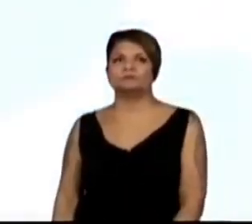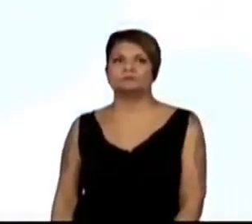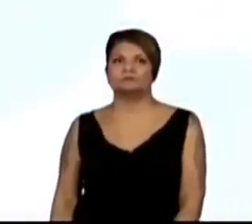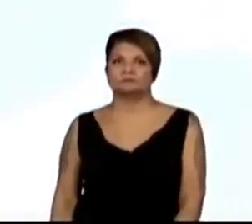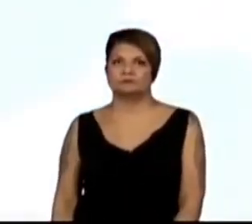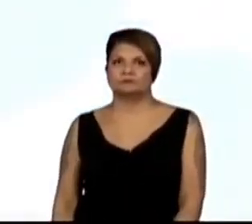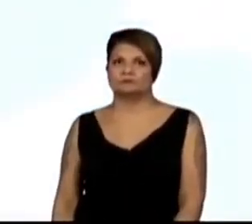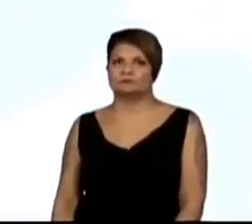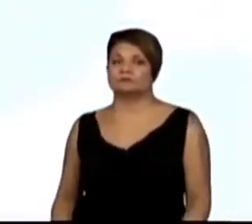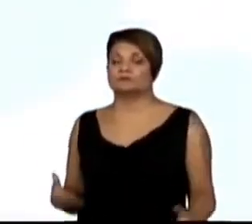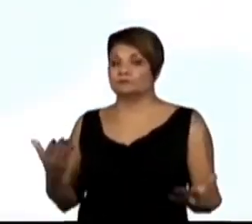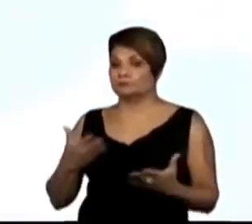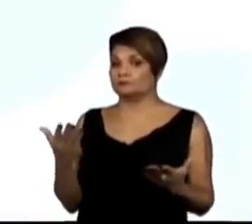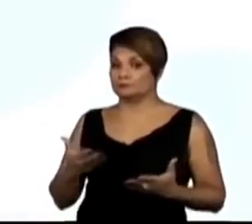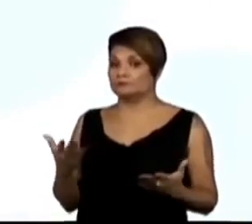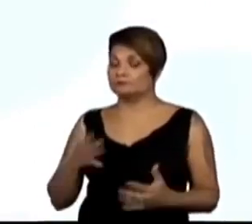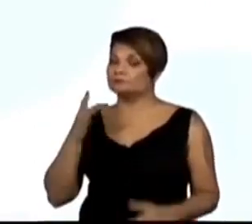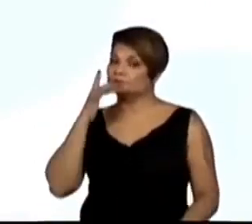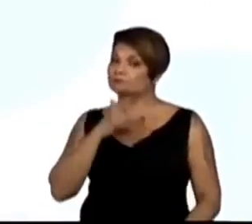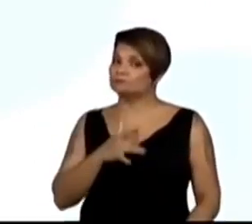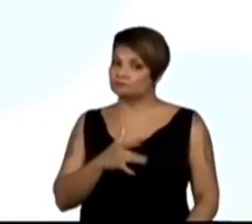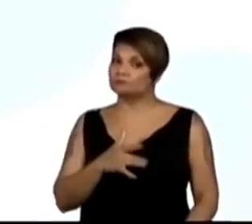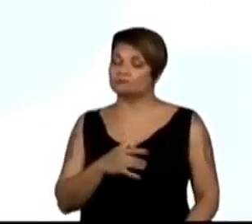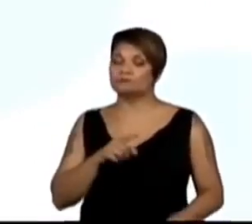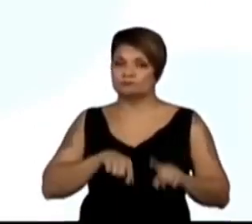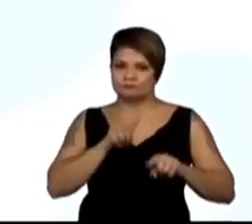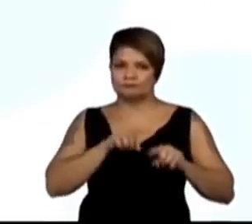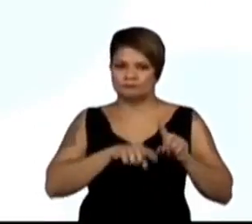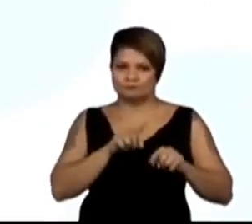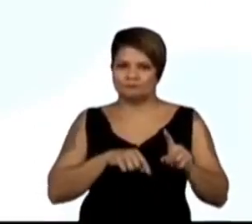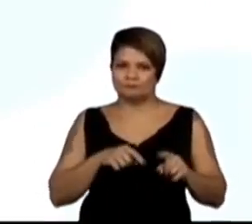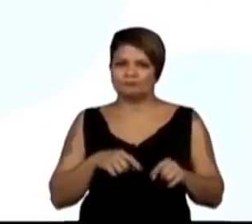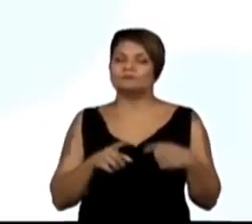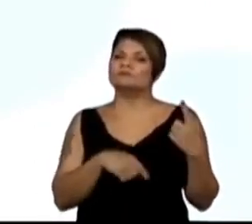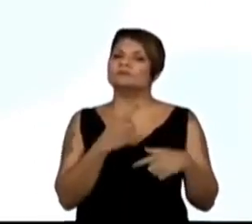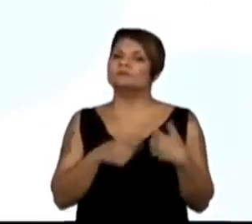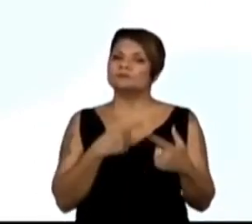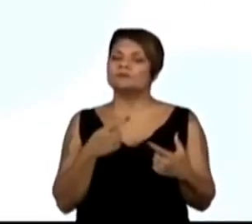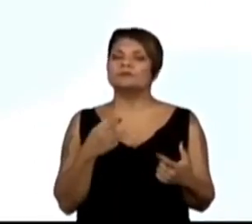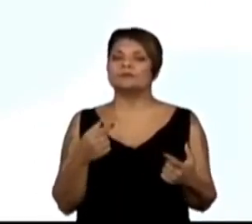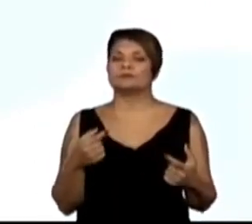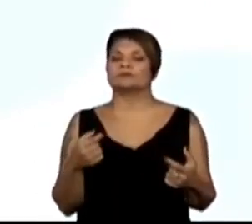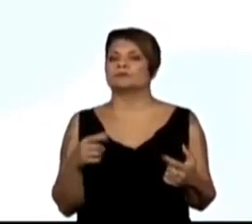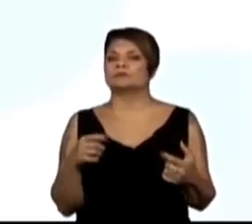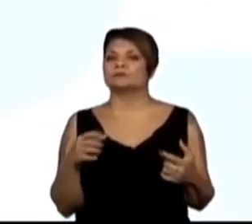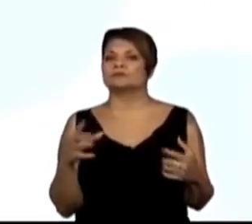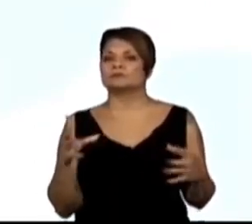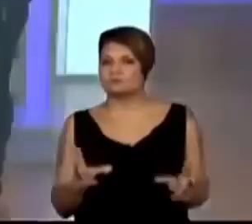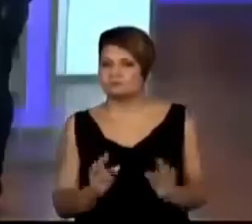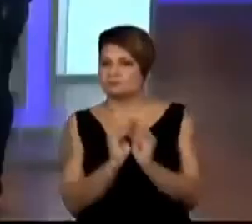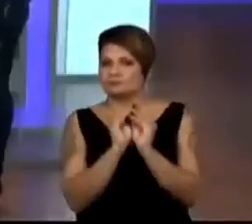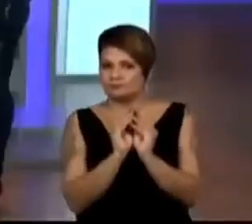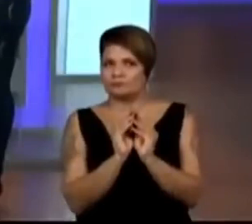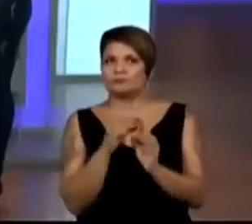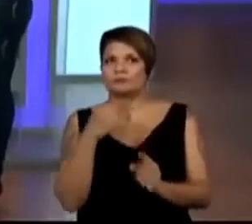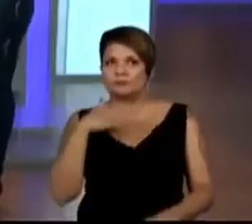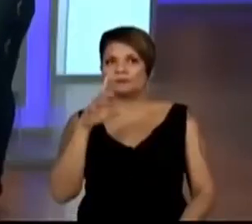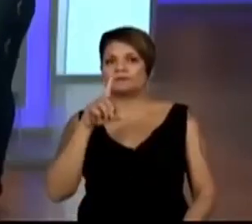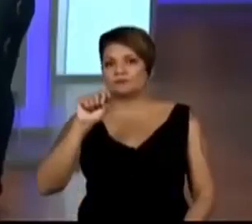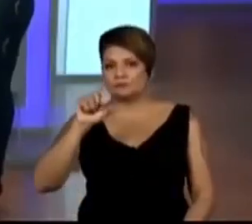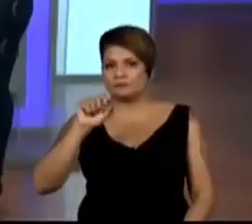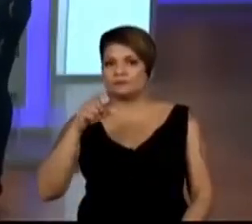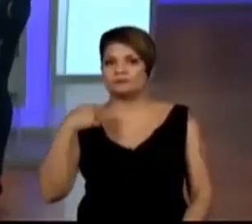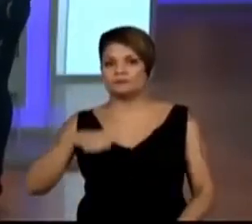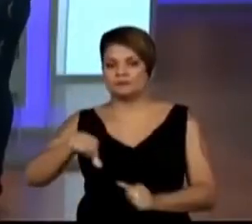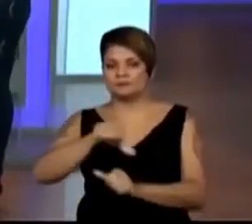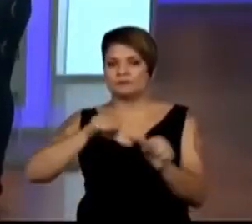né? E assim, é gostoso esse material, porque vai chegar uma hora que a gente vai precisar juntar, quando chegar mais do que 10 unidades, tem que fazer a